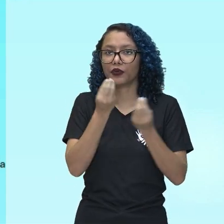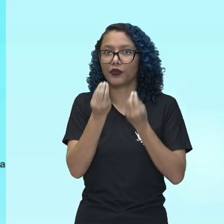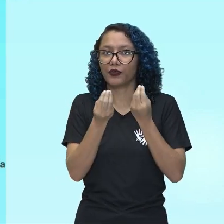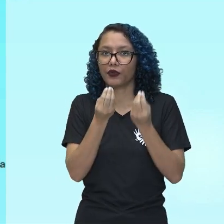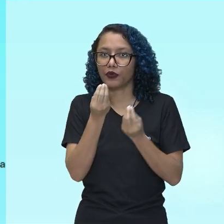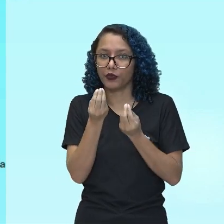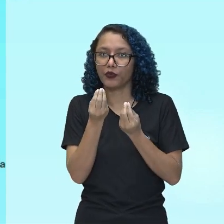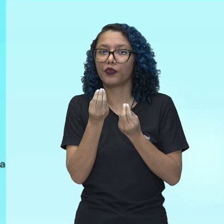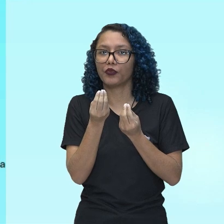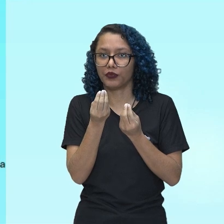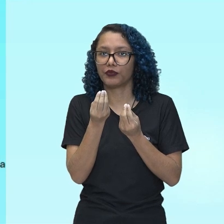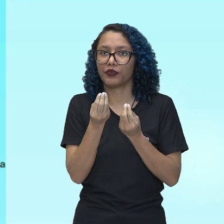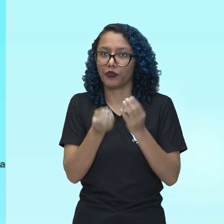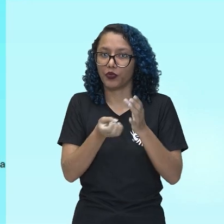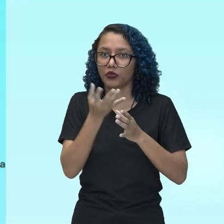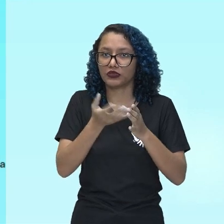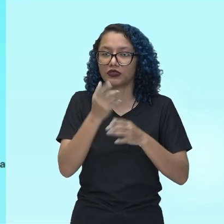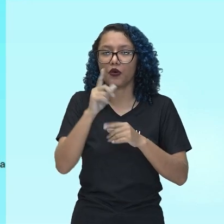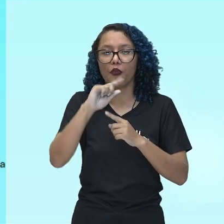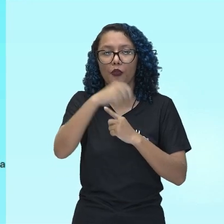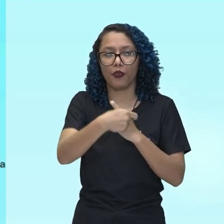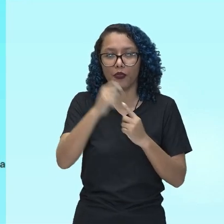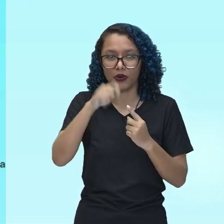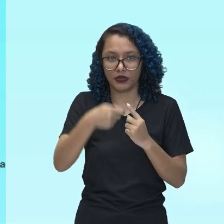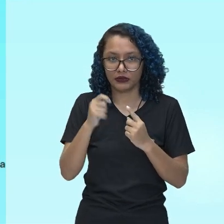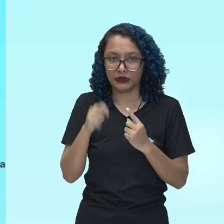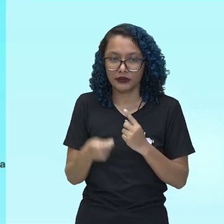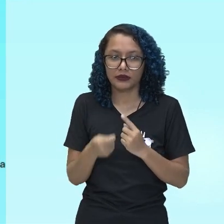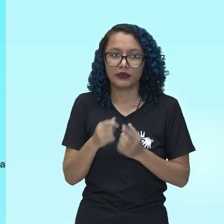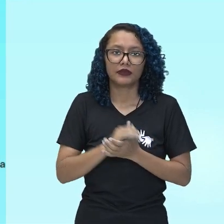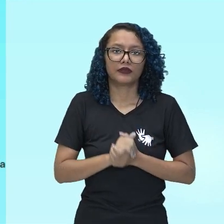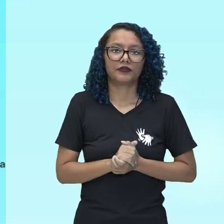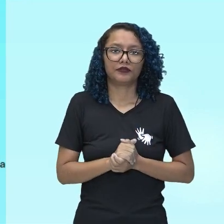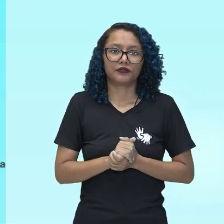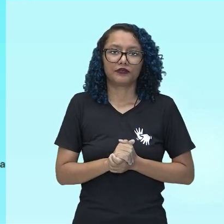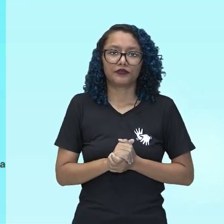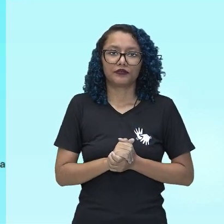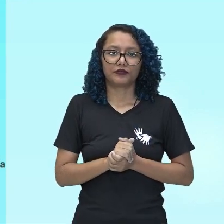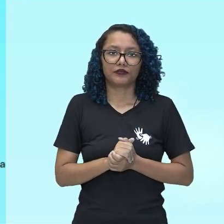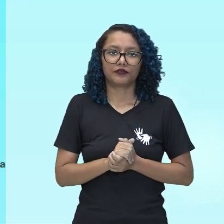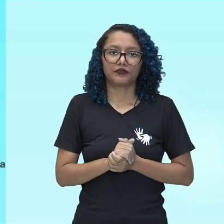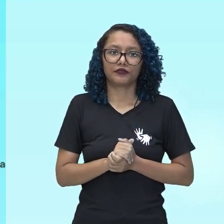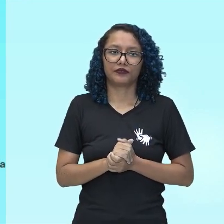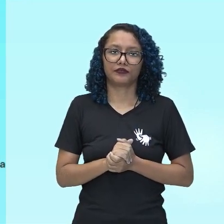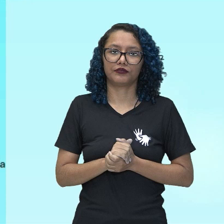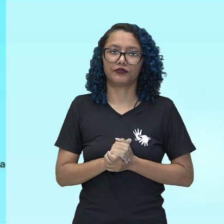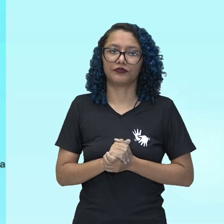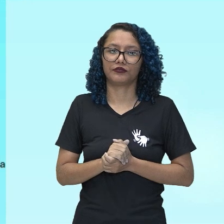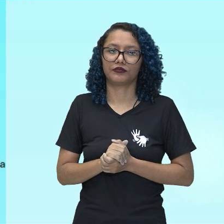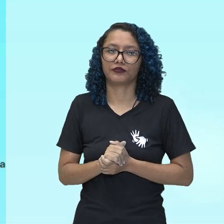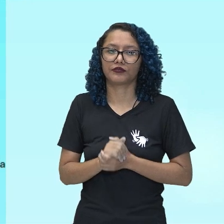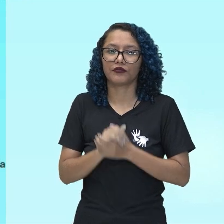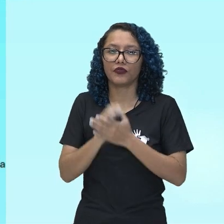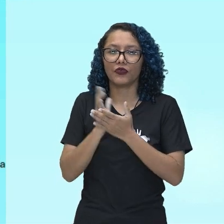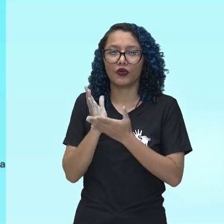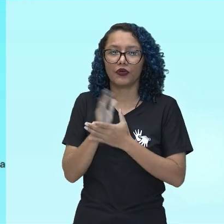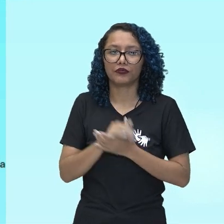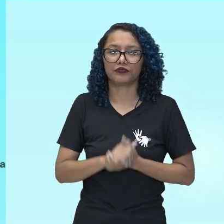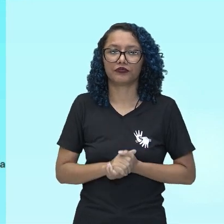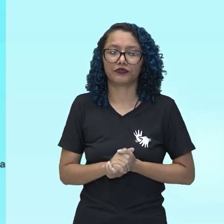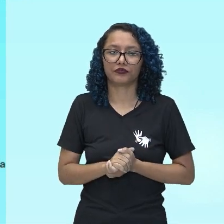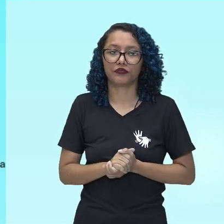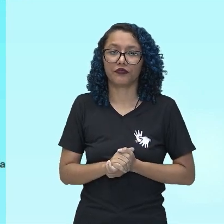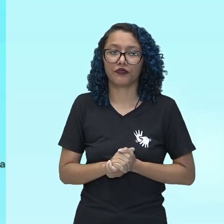banana. Então temos aqui, ó, veja o quadro, aqui indica, olha só, veja o quadro, veja